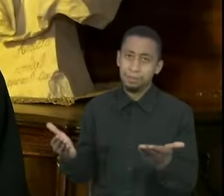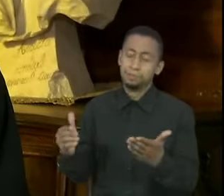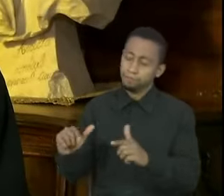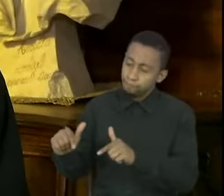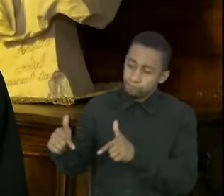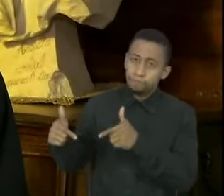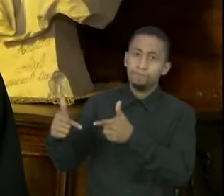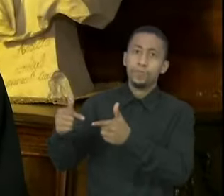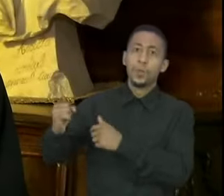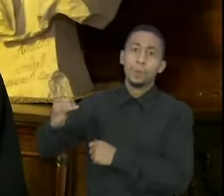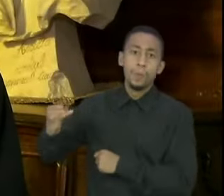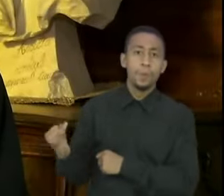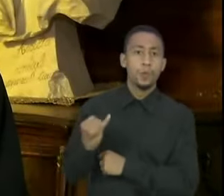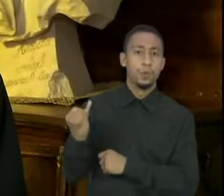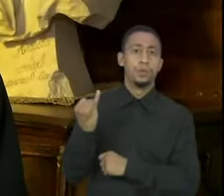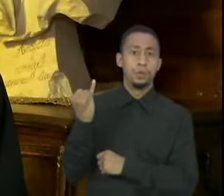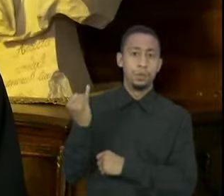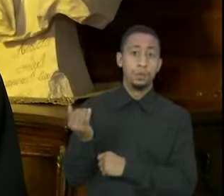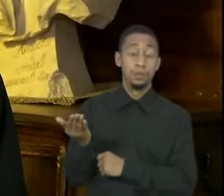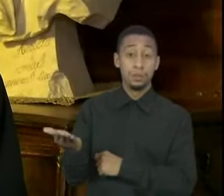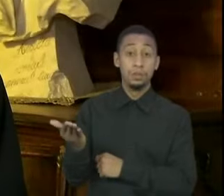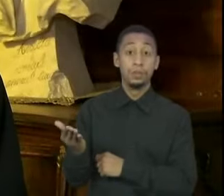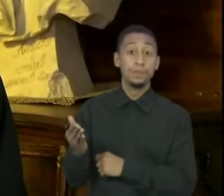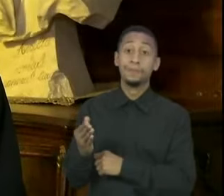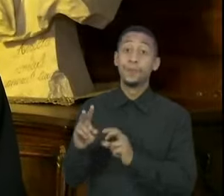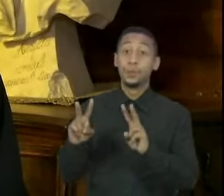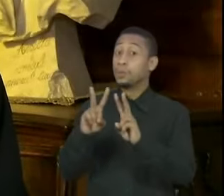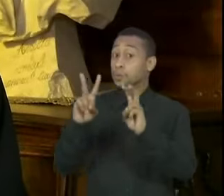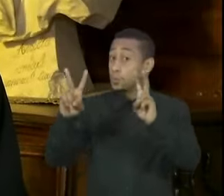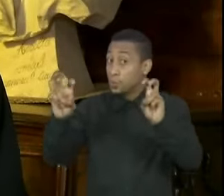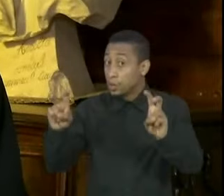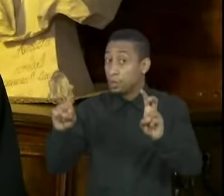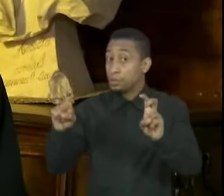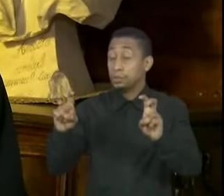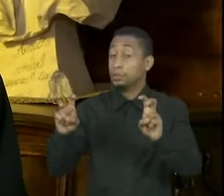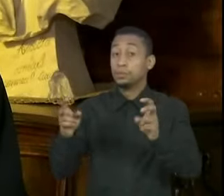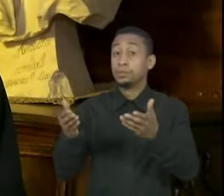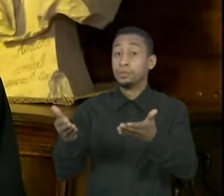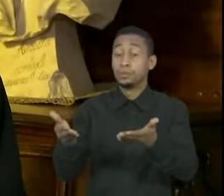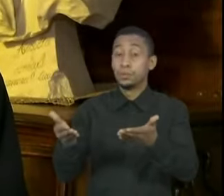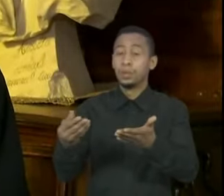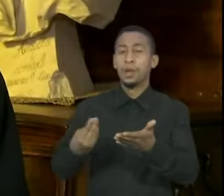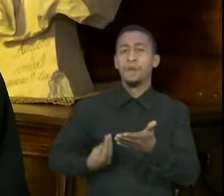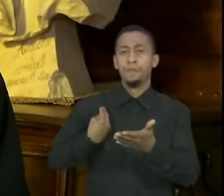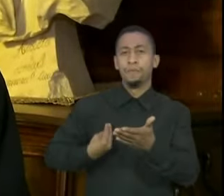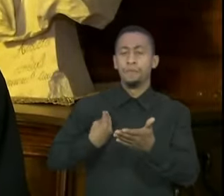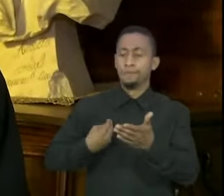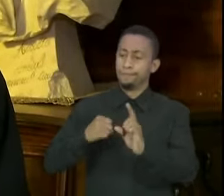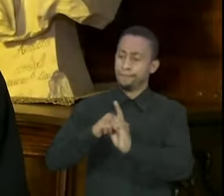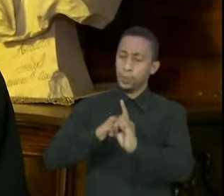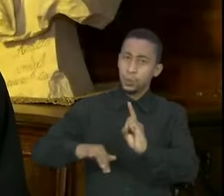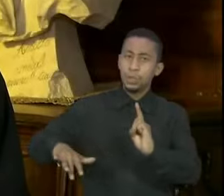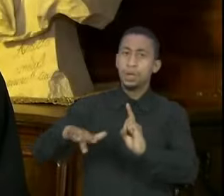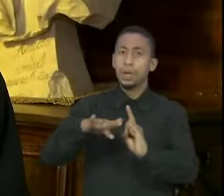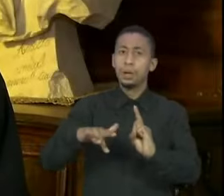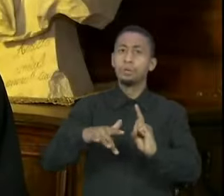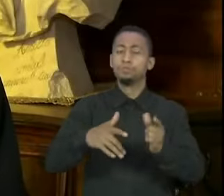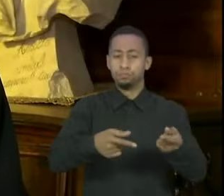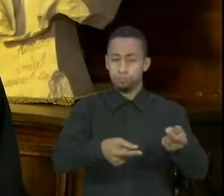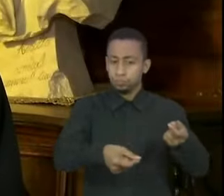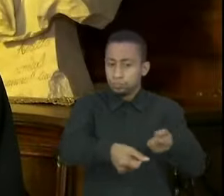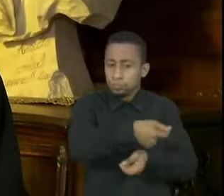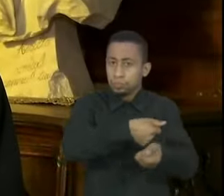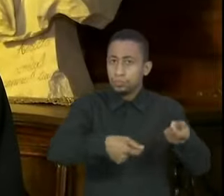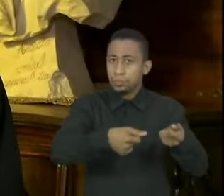sendo uma voz importante também quando se trata de questões que dizem respeito à vida social a vida Econômica vida